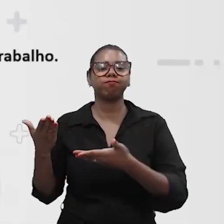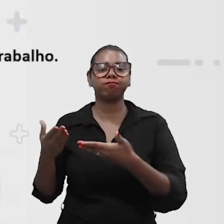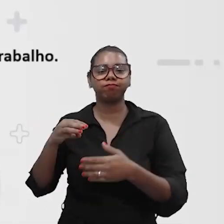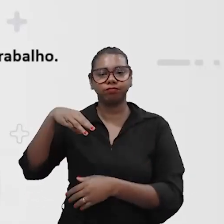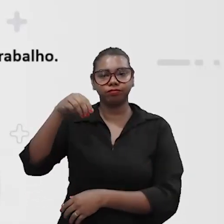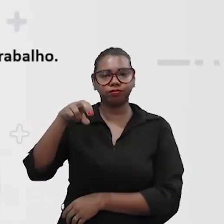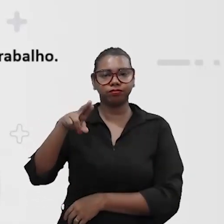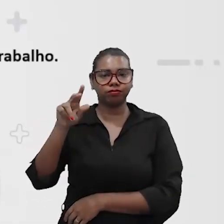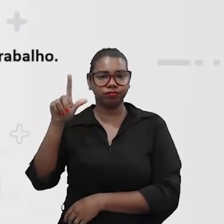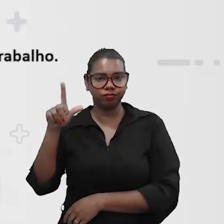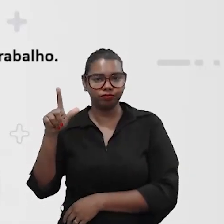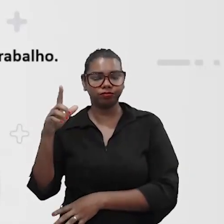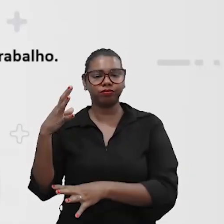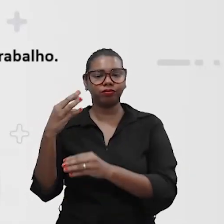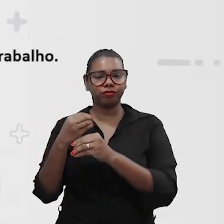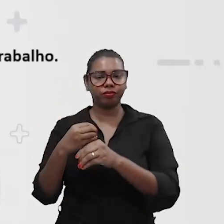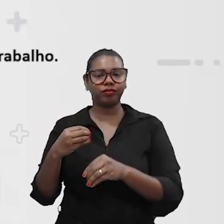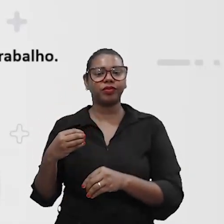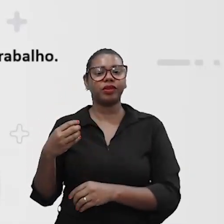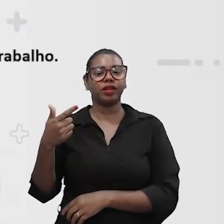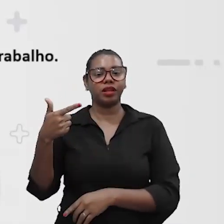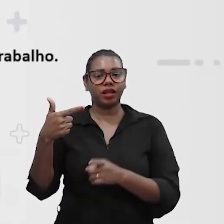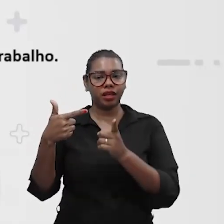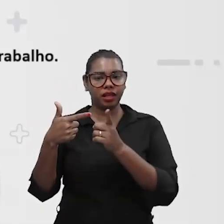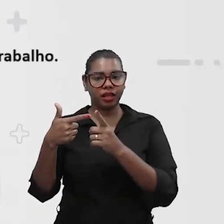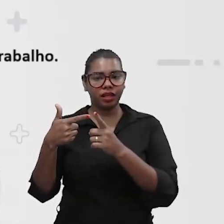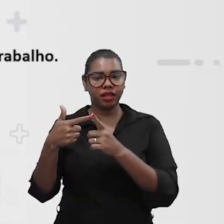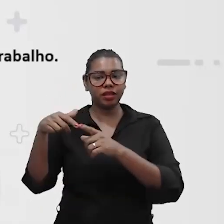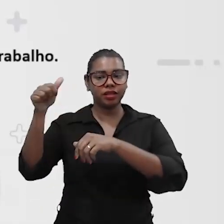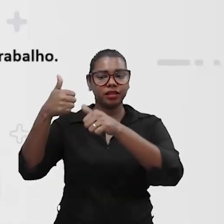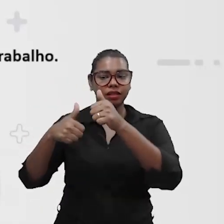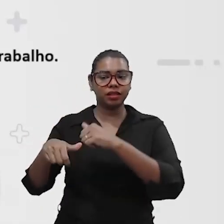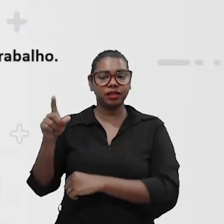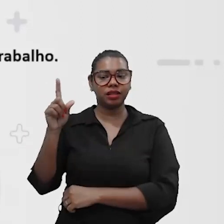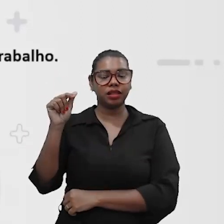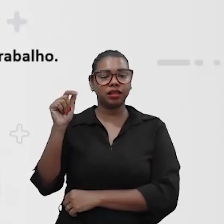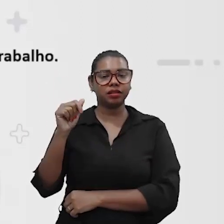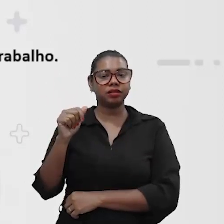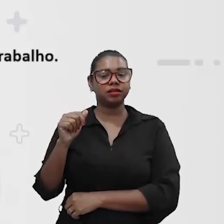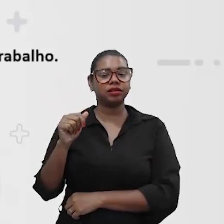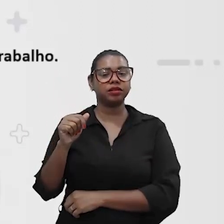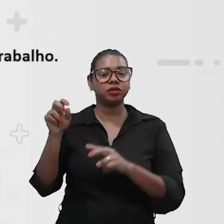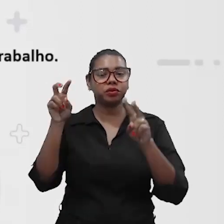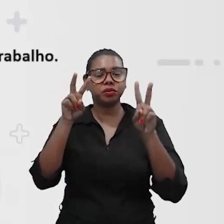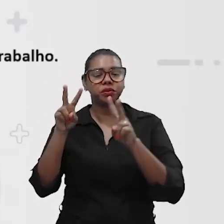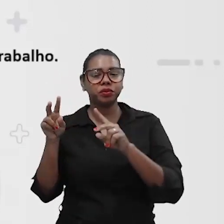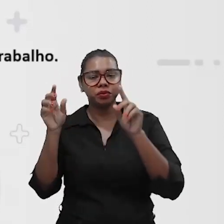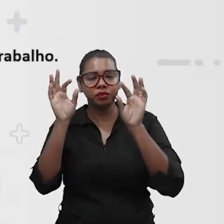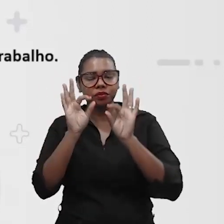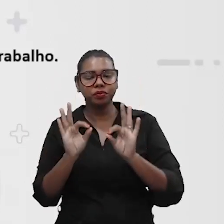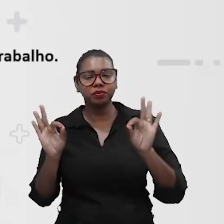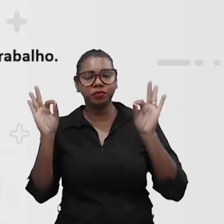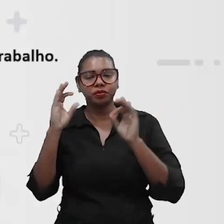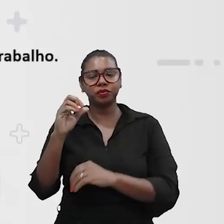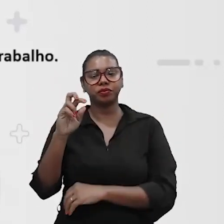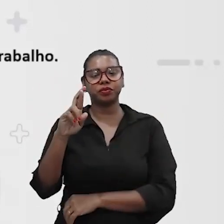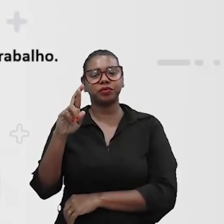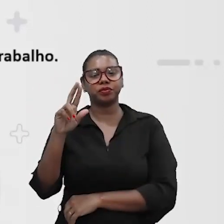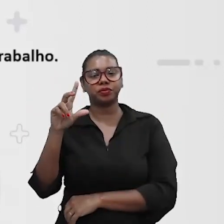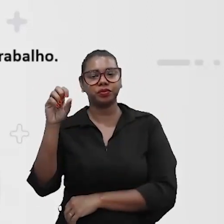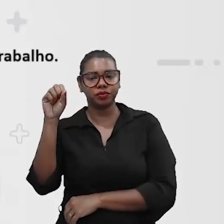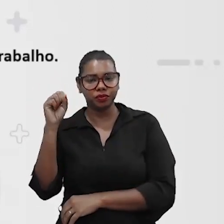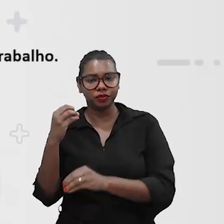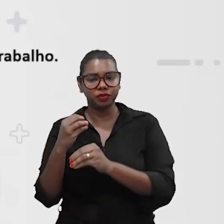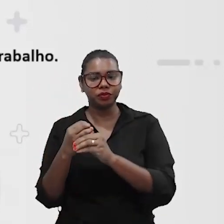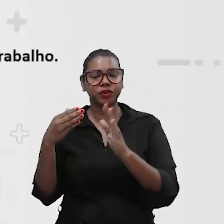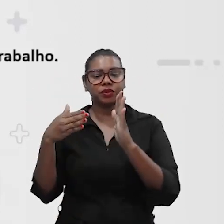Emanuel Muniz. A segunda palestra será Análise de Custos, uma visão holística com o convidado Carlos Neto. E, por último,